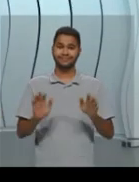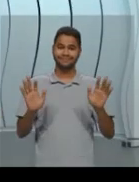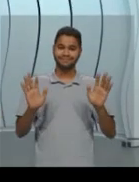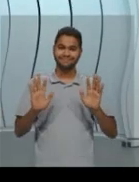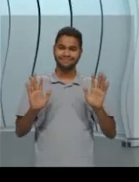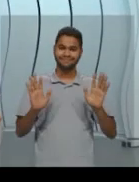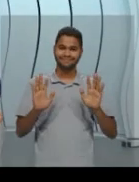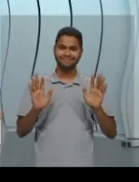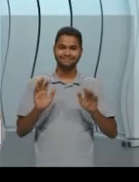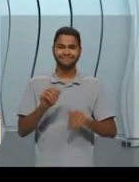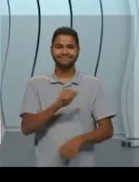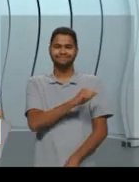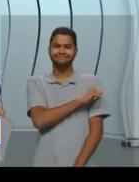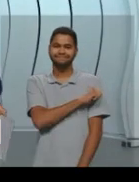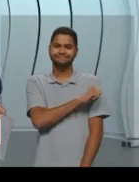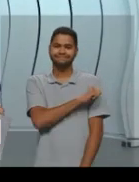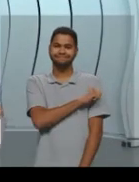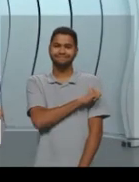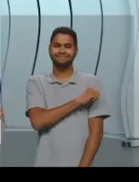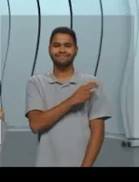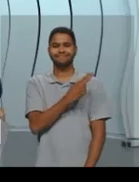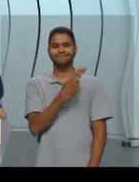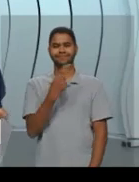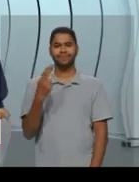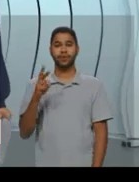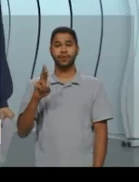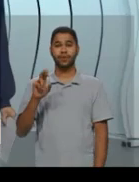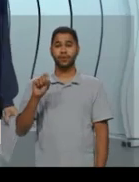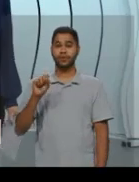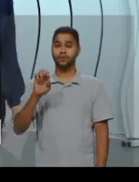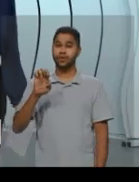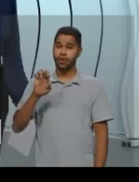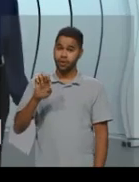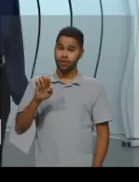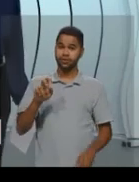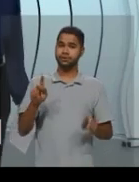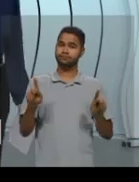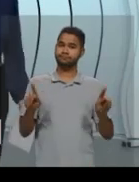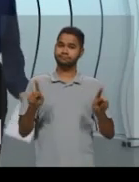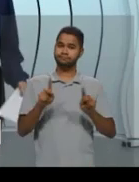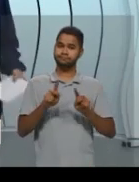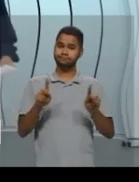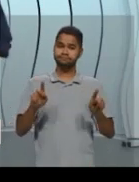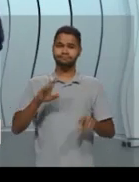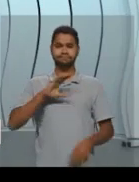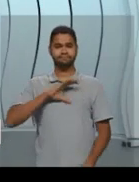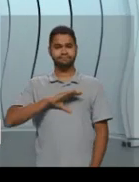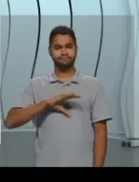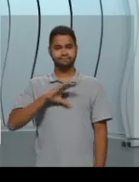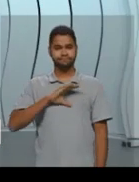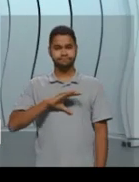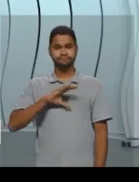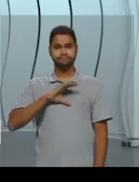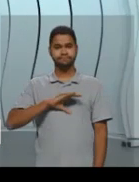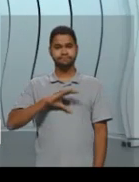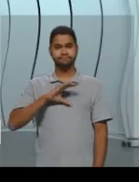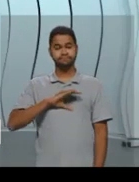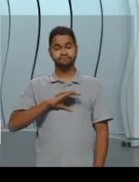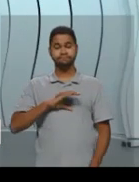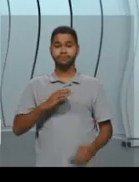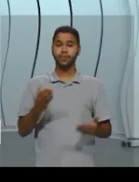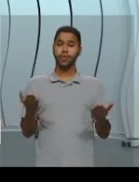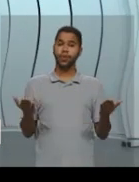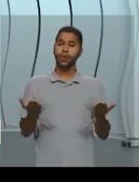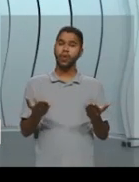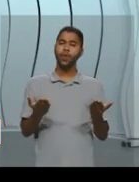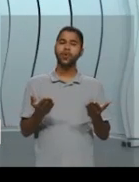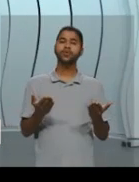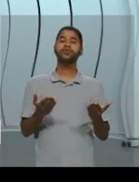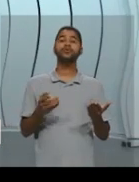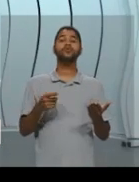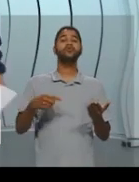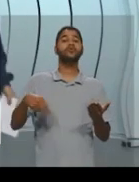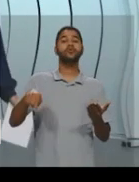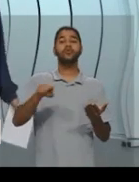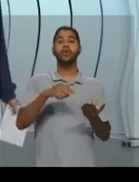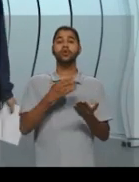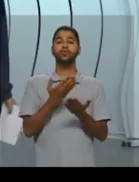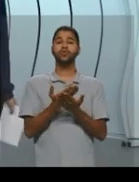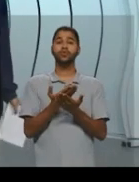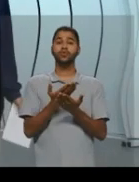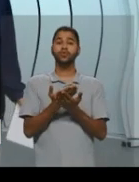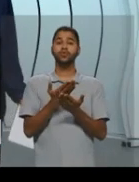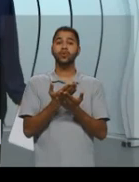Olá, estudante! Meu nome é Rose Melo, eu sou professora de língua portuguesa e hoje nós vamos trabalhar